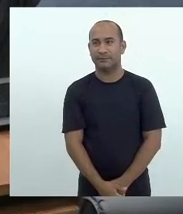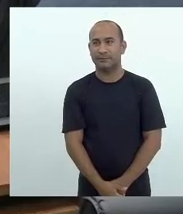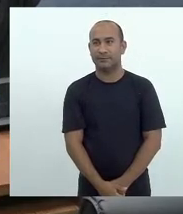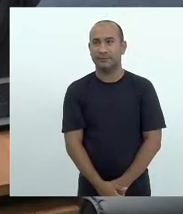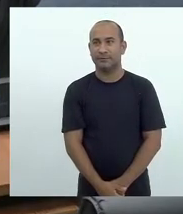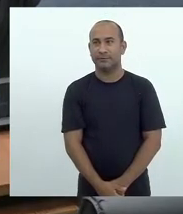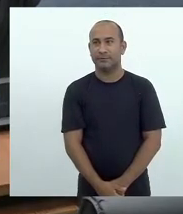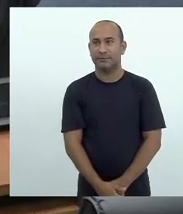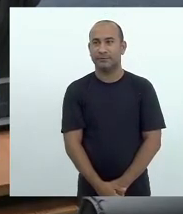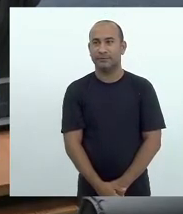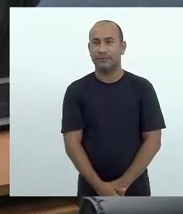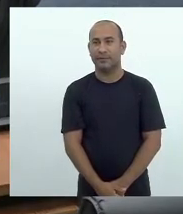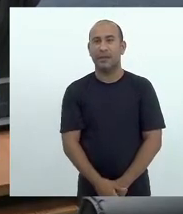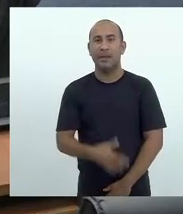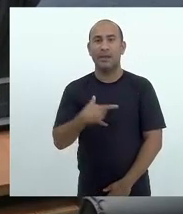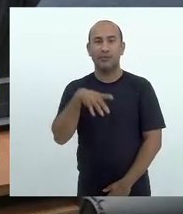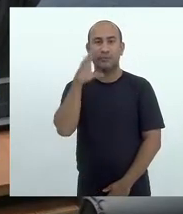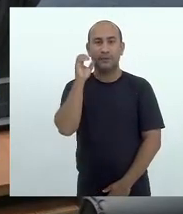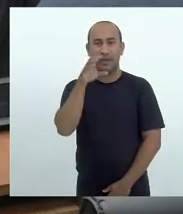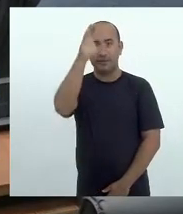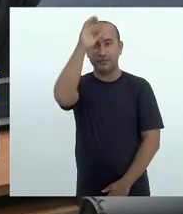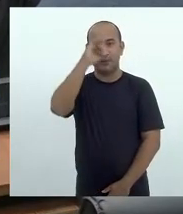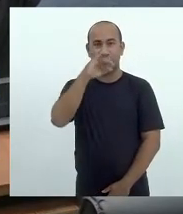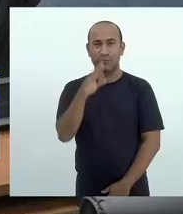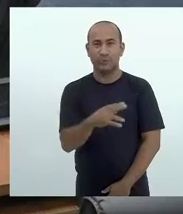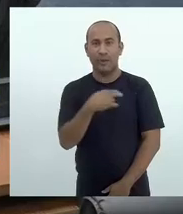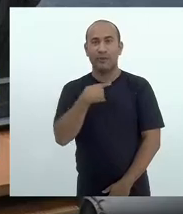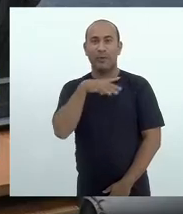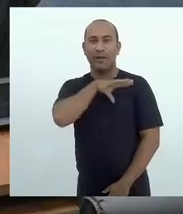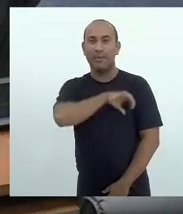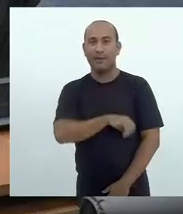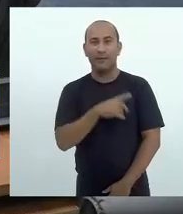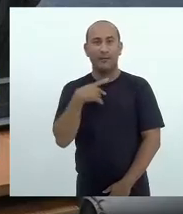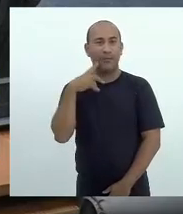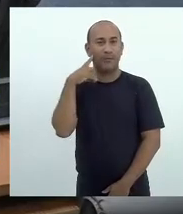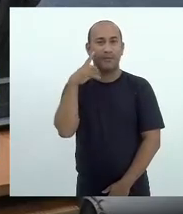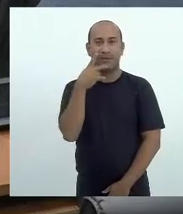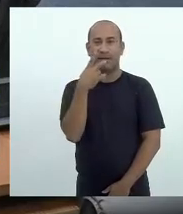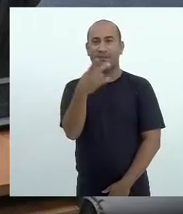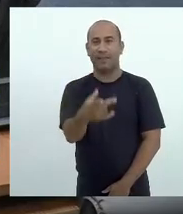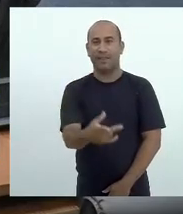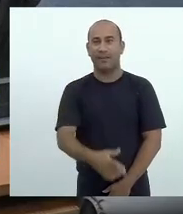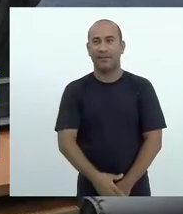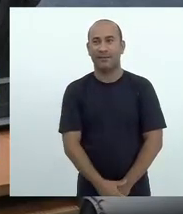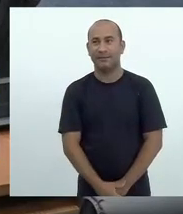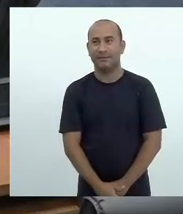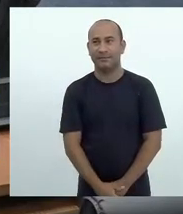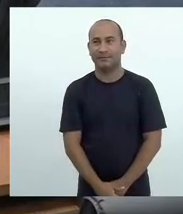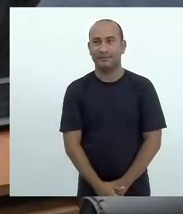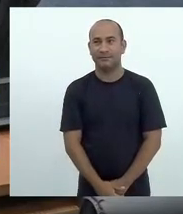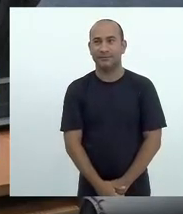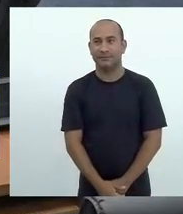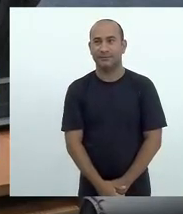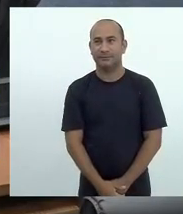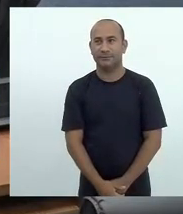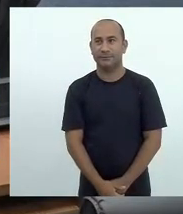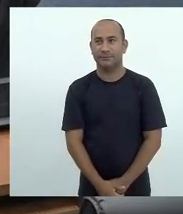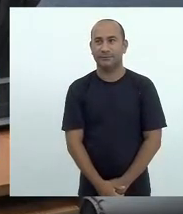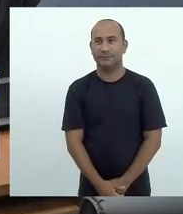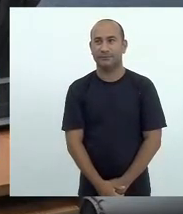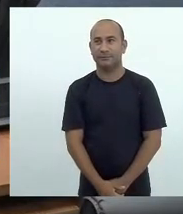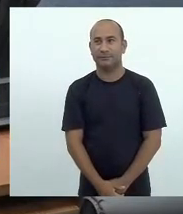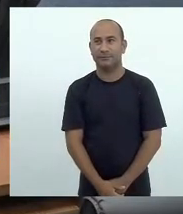maravilha. Estou amando ela, estou aqui vibrando ouvindo ela. Quem está falando? A